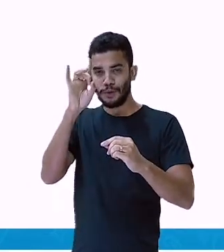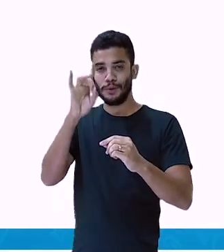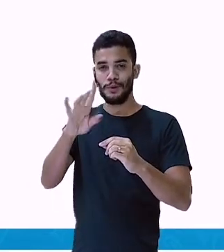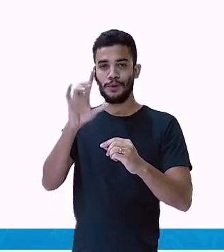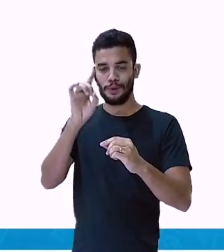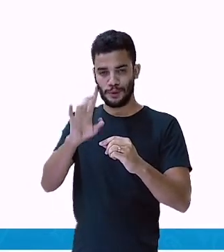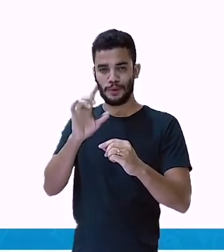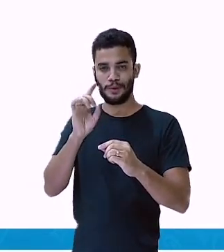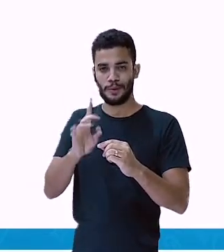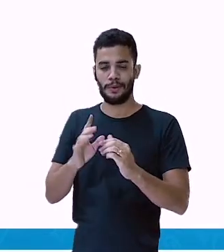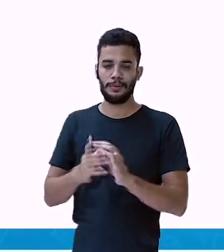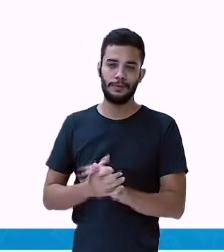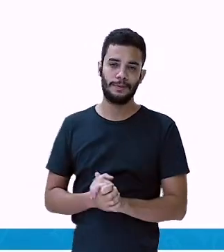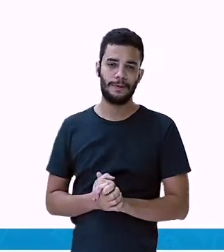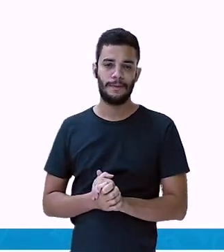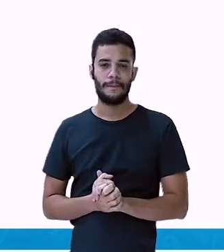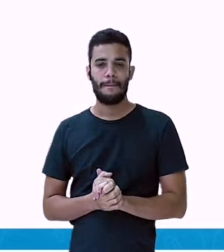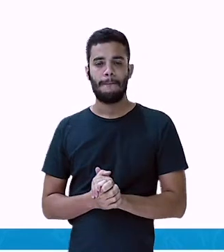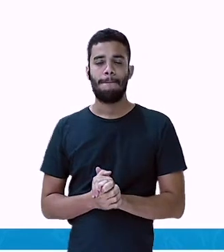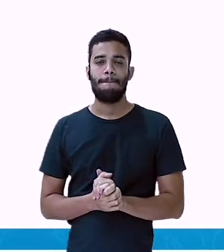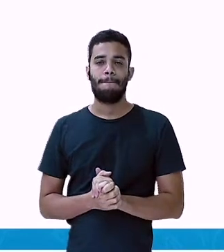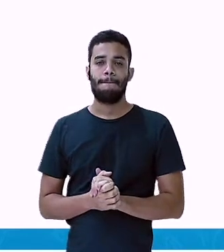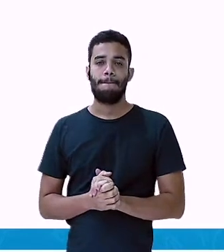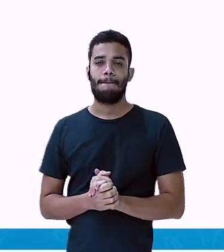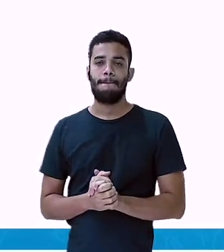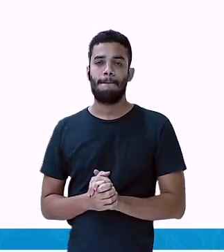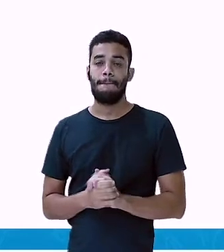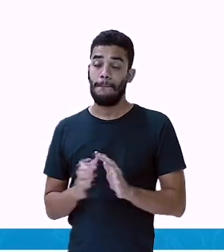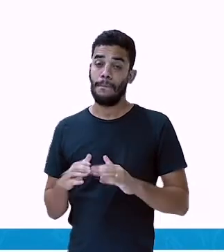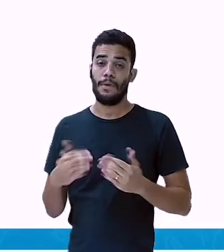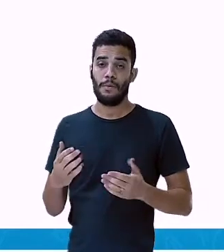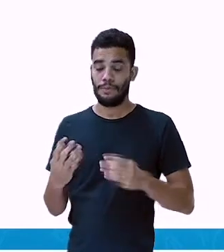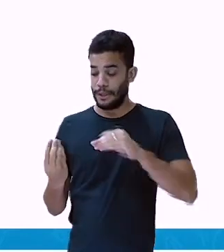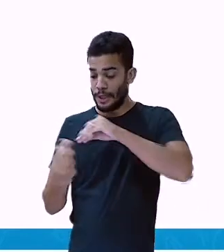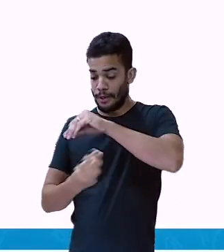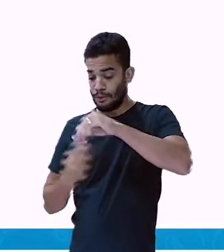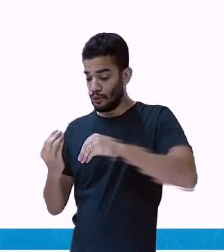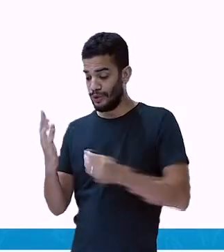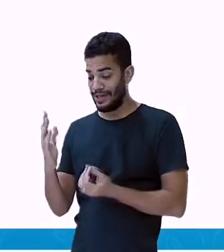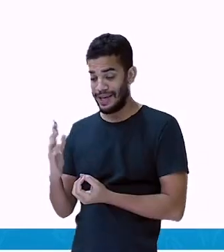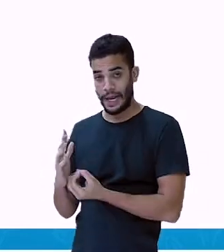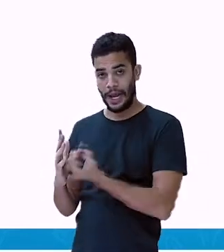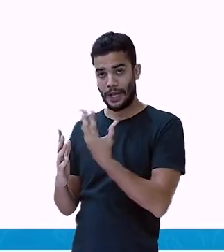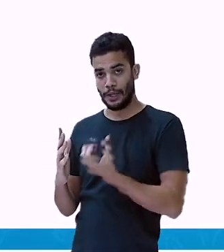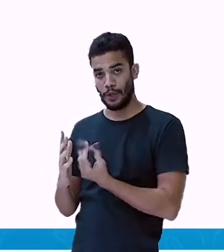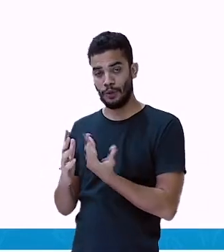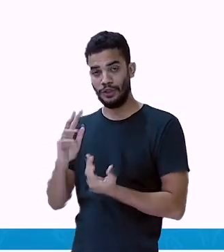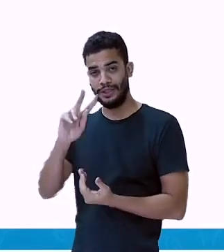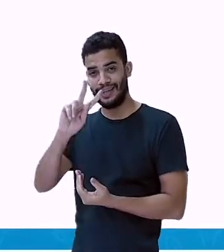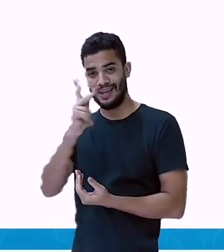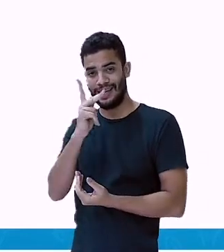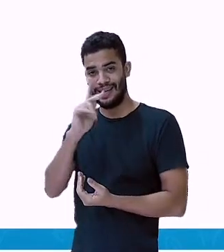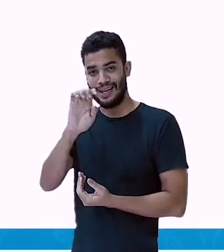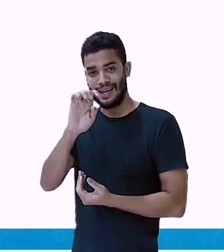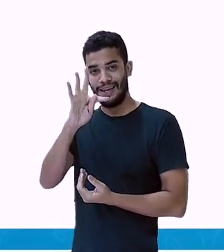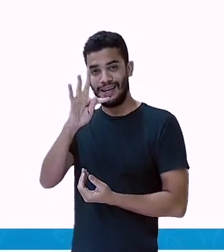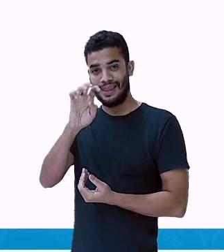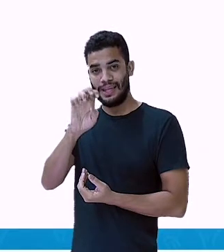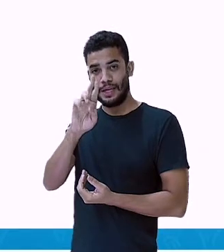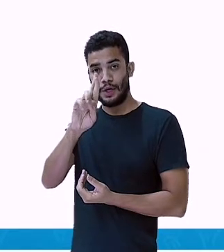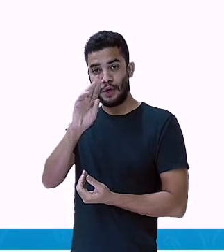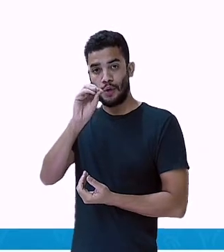sua extensão, certo? E a mistura heterogênea? Vamos novamente, o